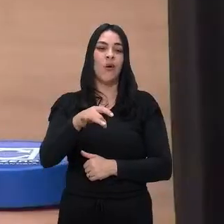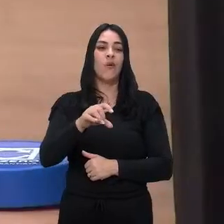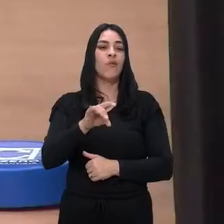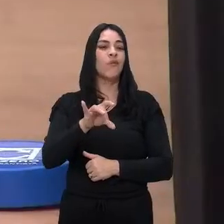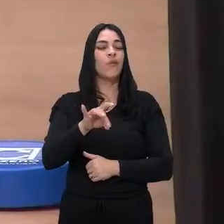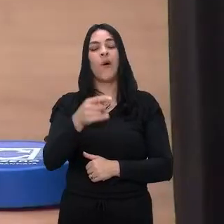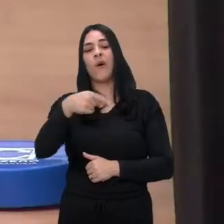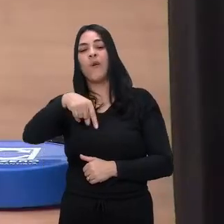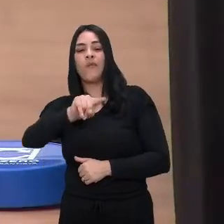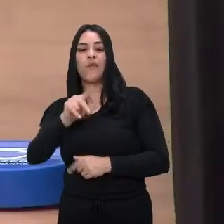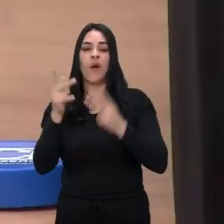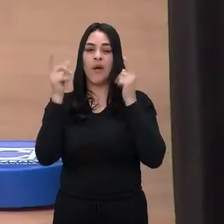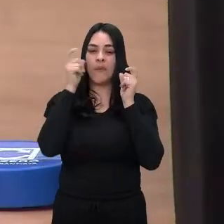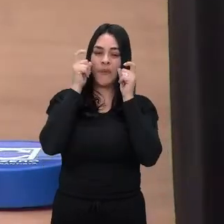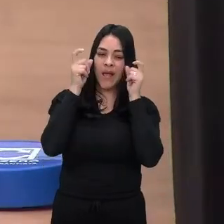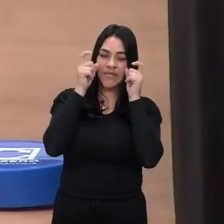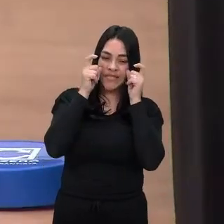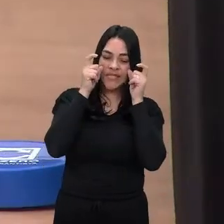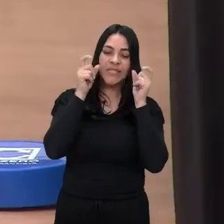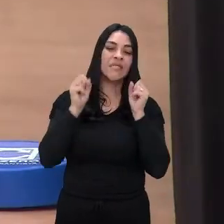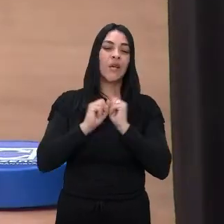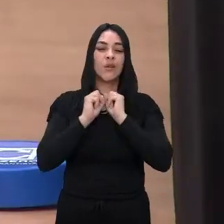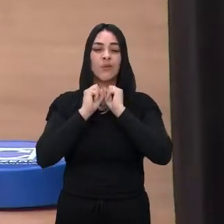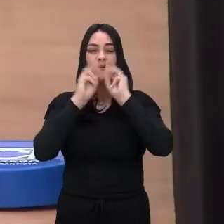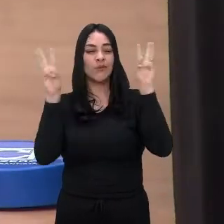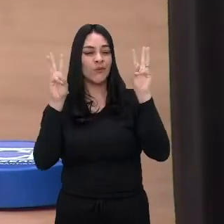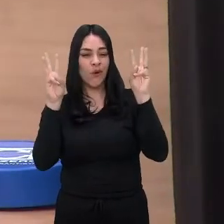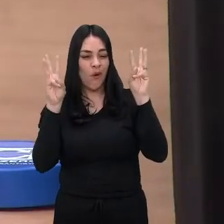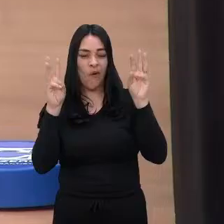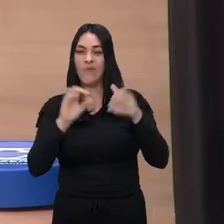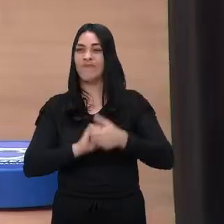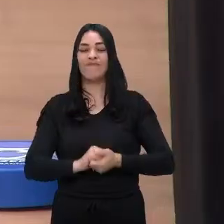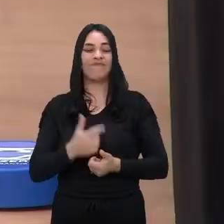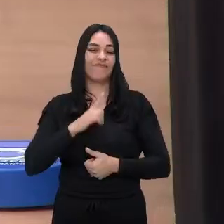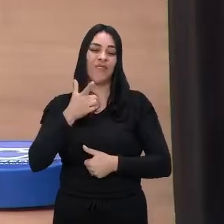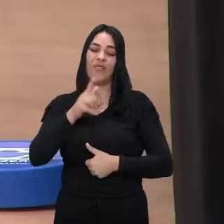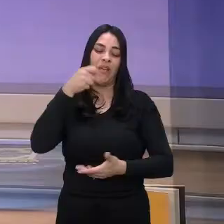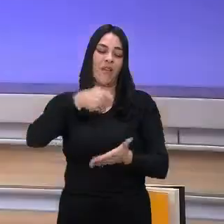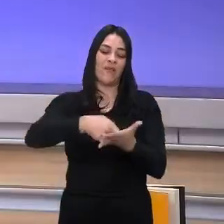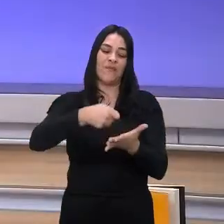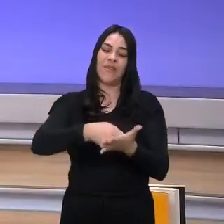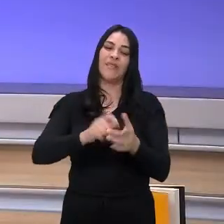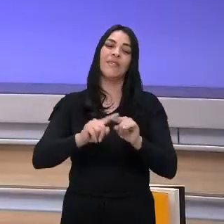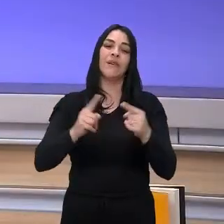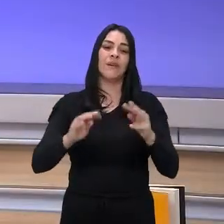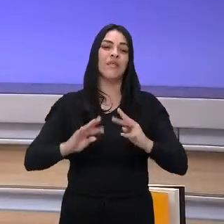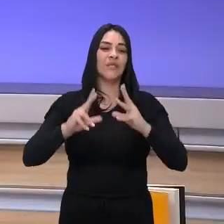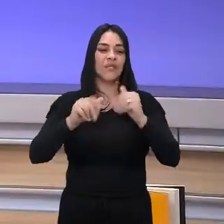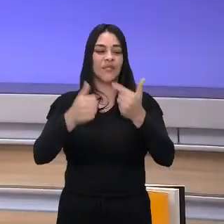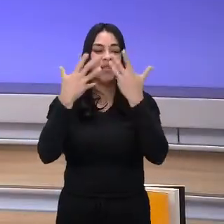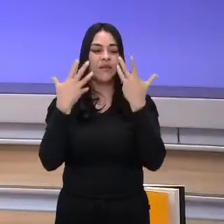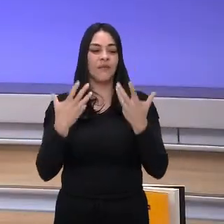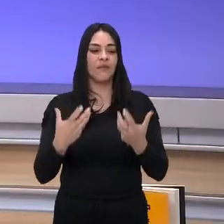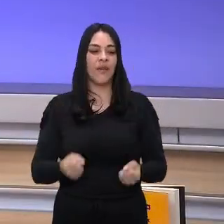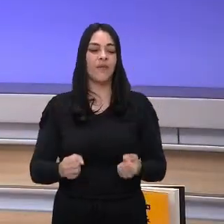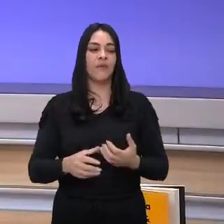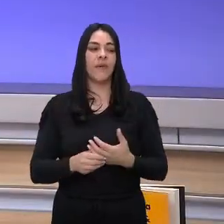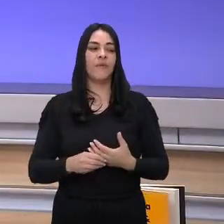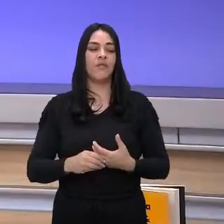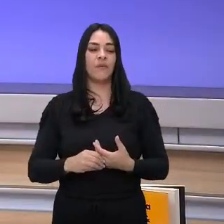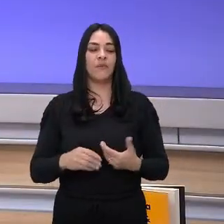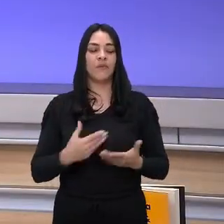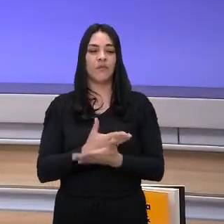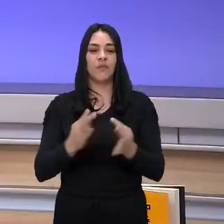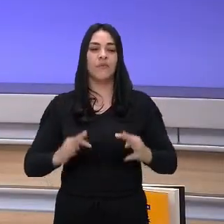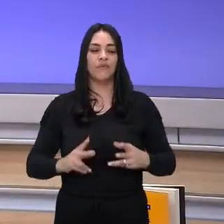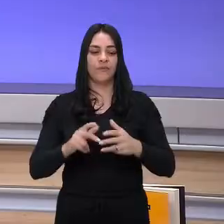show. Pô, eu vim aqui ver um show, não tenho obrigação de... Mas as pessoas entraram tão na onda, foi tão bacana elas começarem a entender